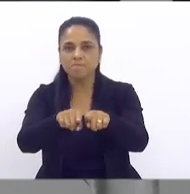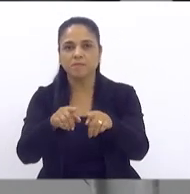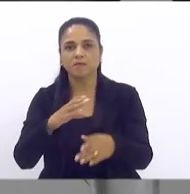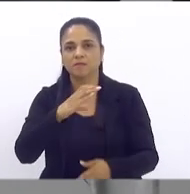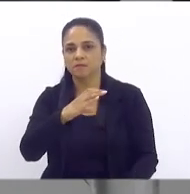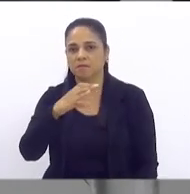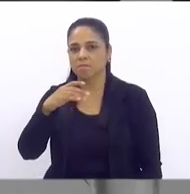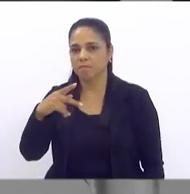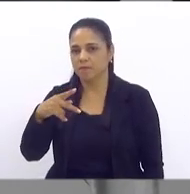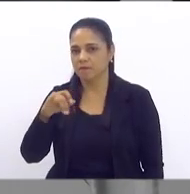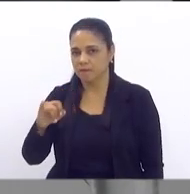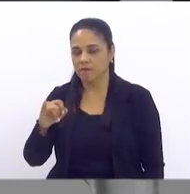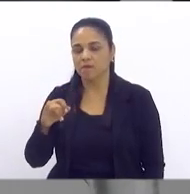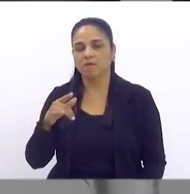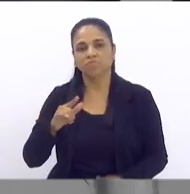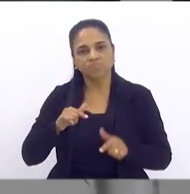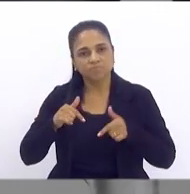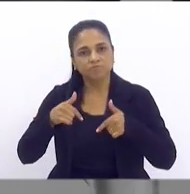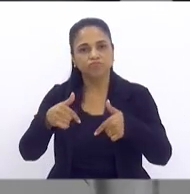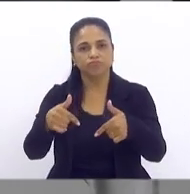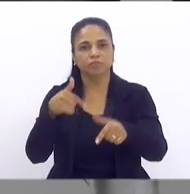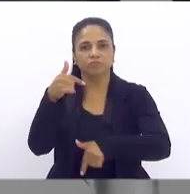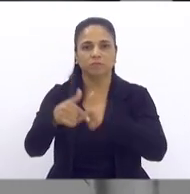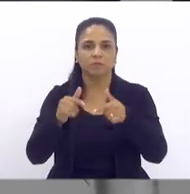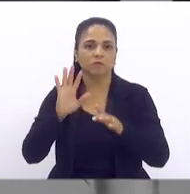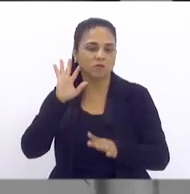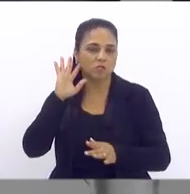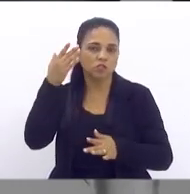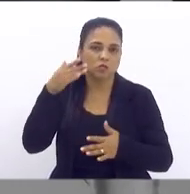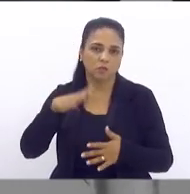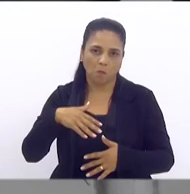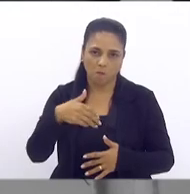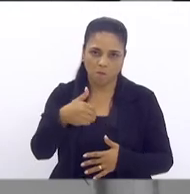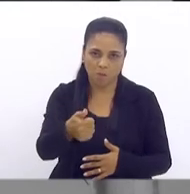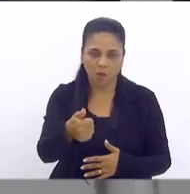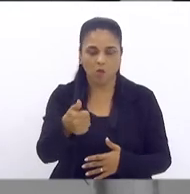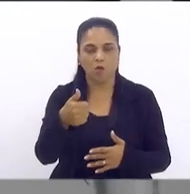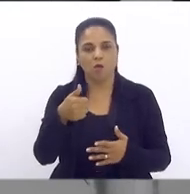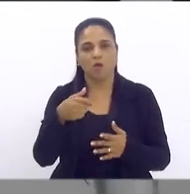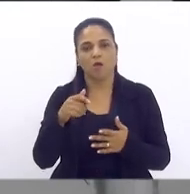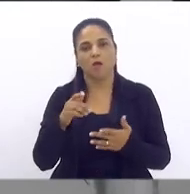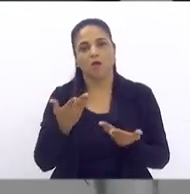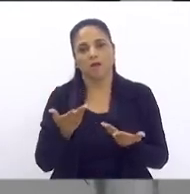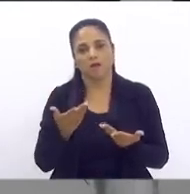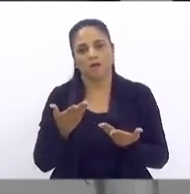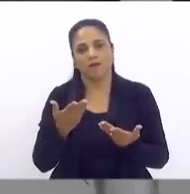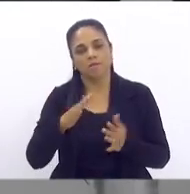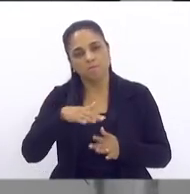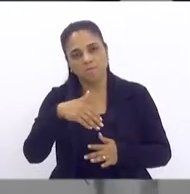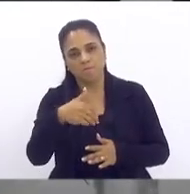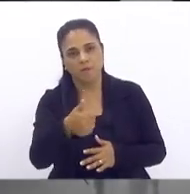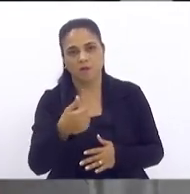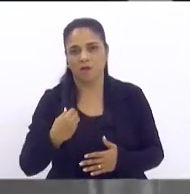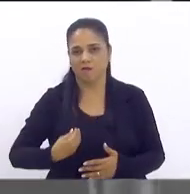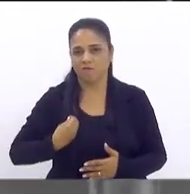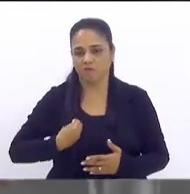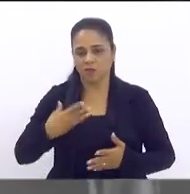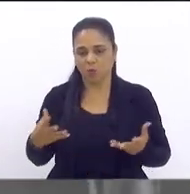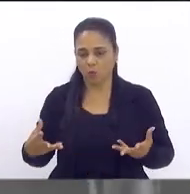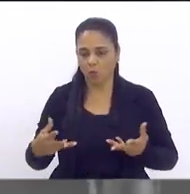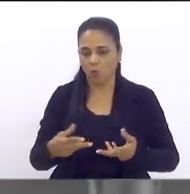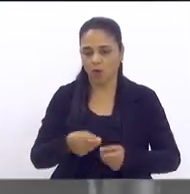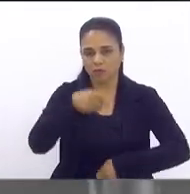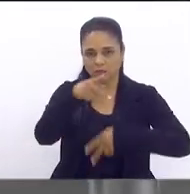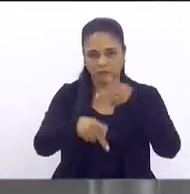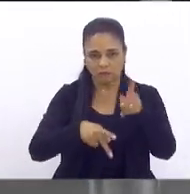nesse intento nosso de chegar a uma solução melhor, a chegar a um bom termo e melhorar a vida, a qualidade de vida do